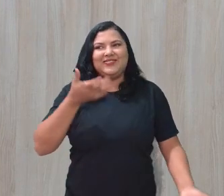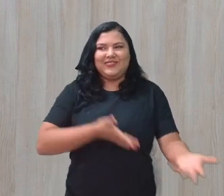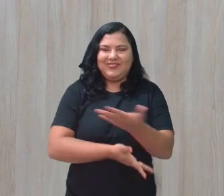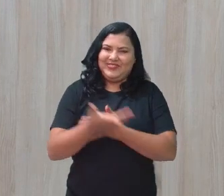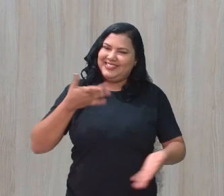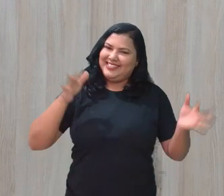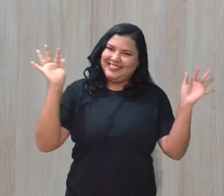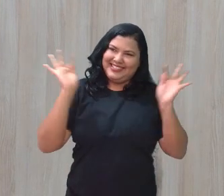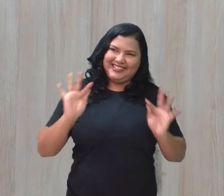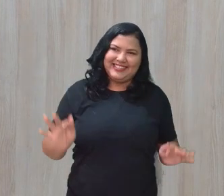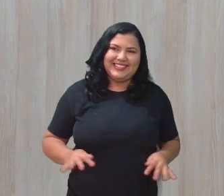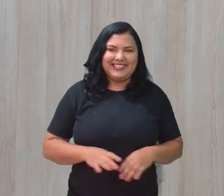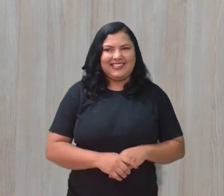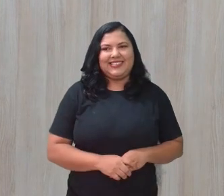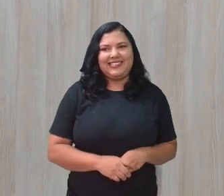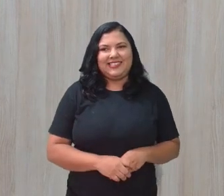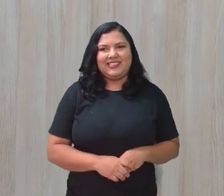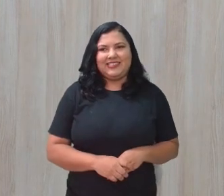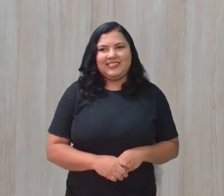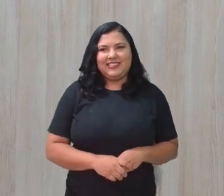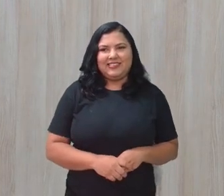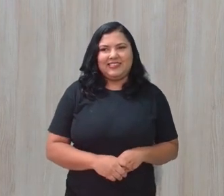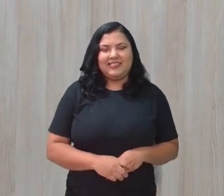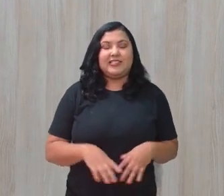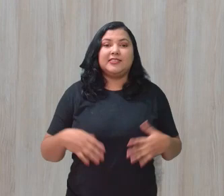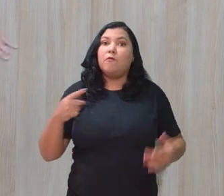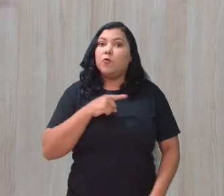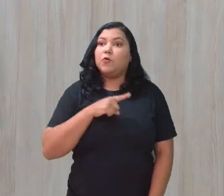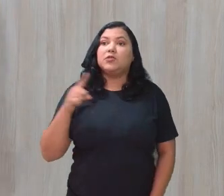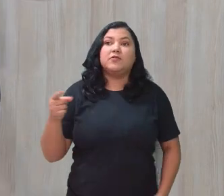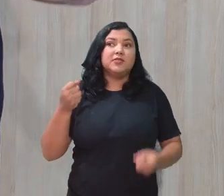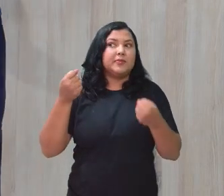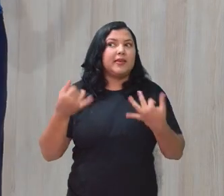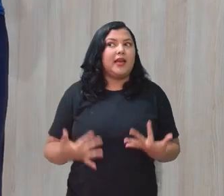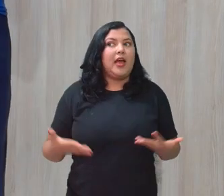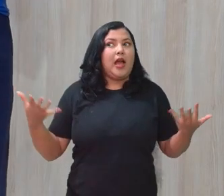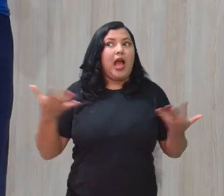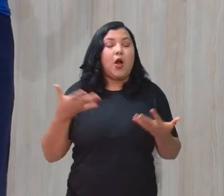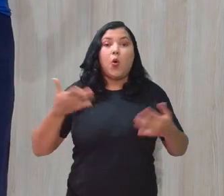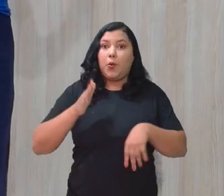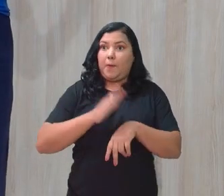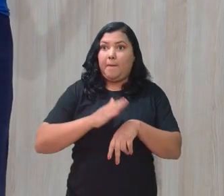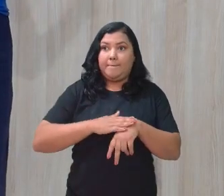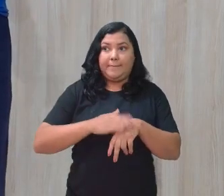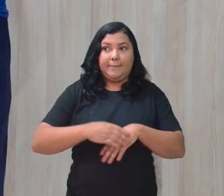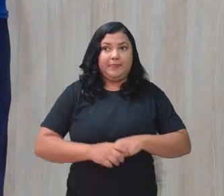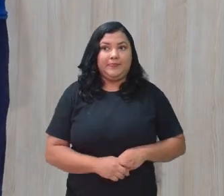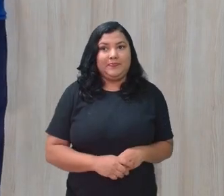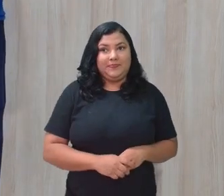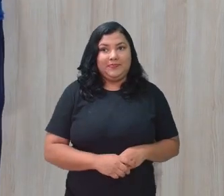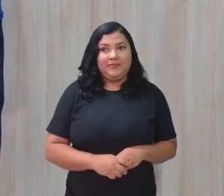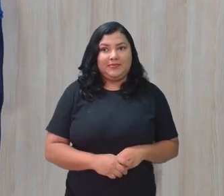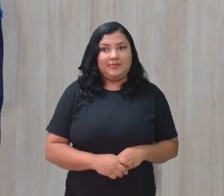feliz, fiquei muito feliz agora. E aí vocês é que vão dizer. E agora já vai começar a hora do tribunal, tá certo?